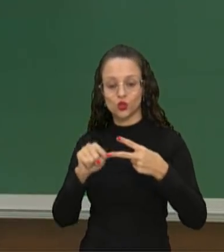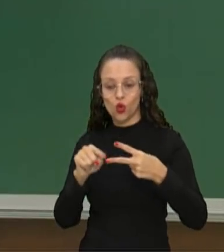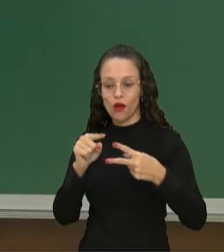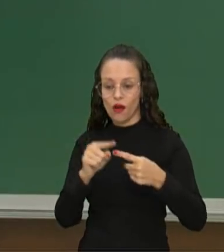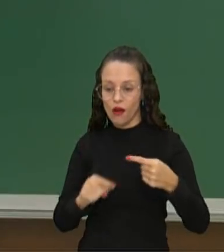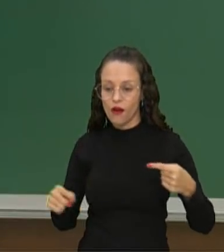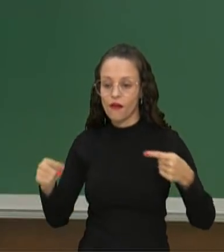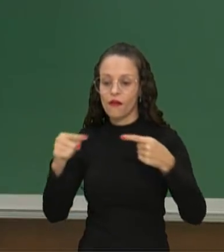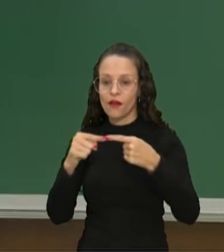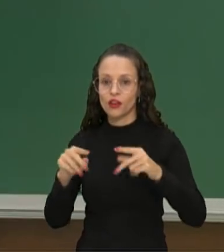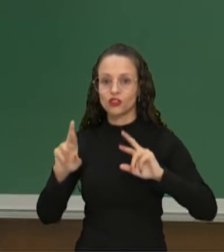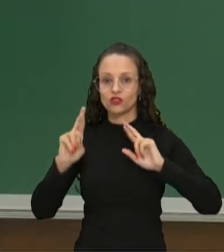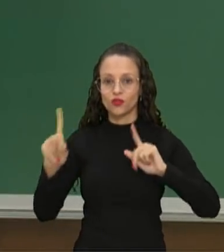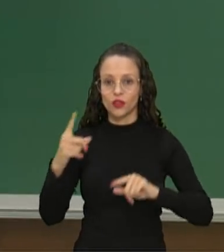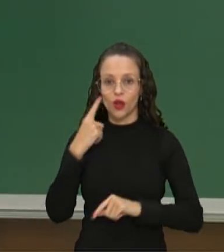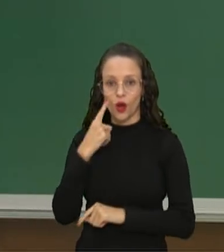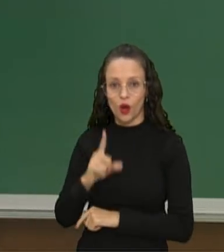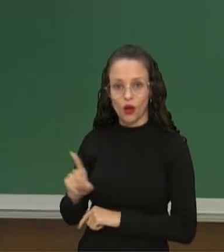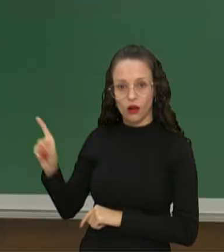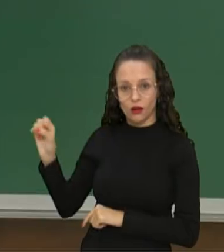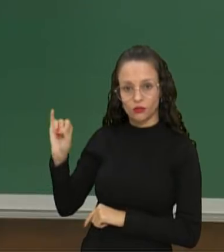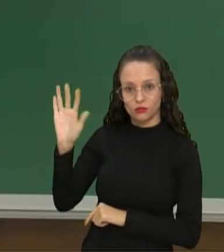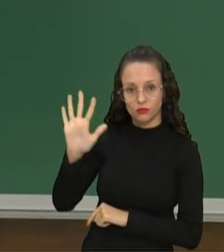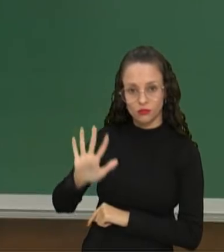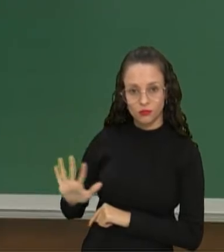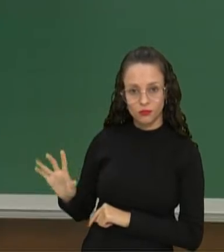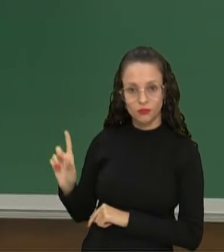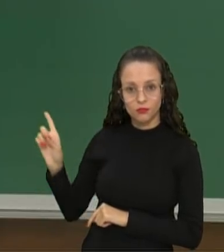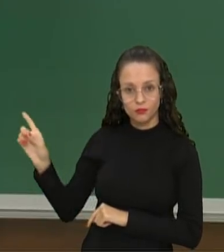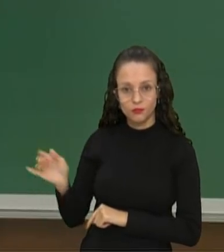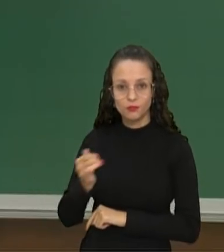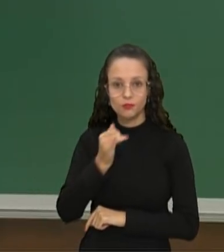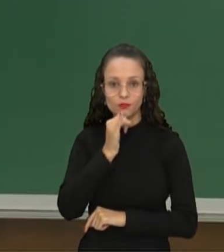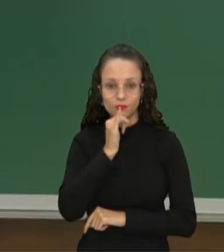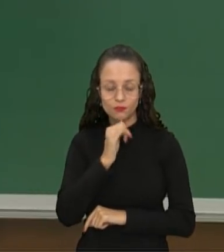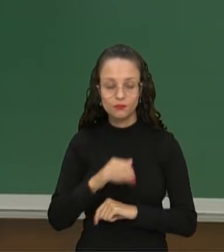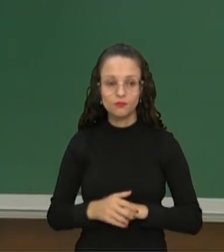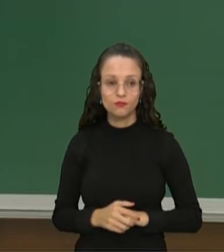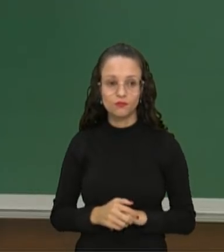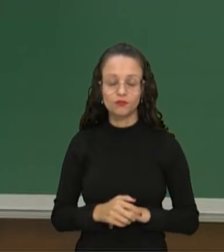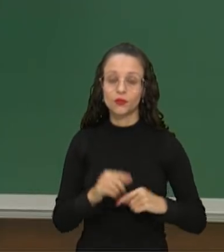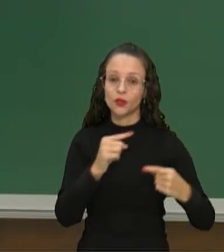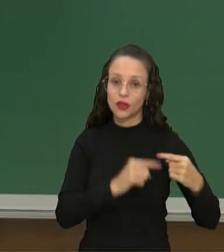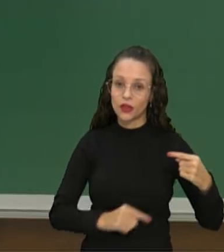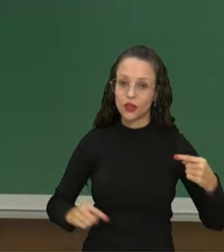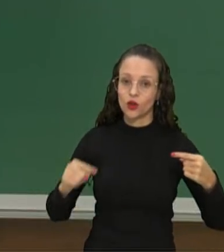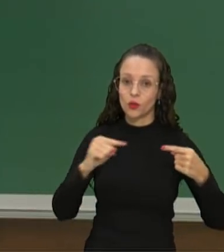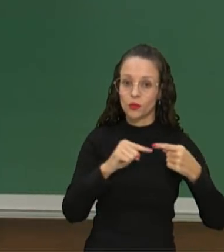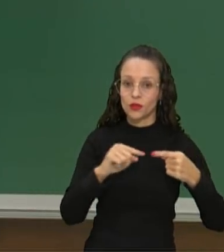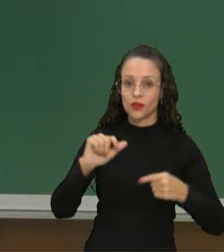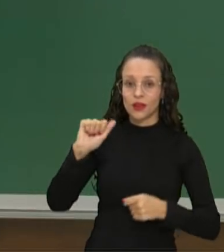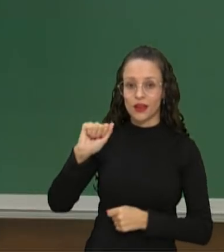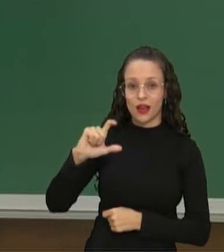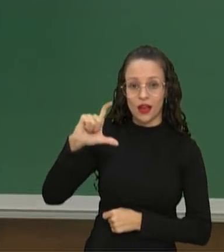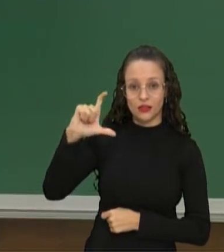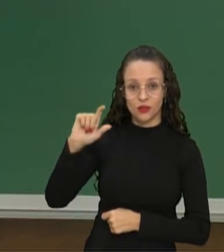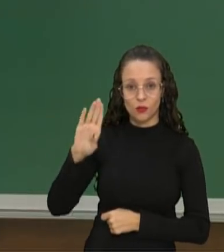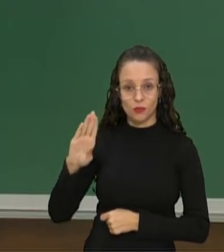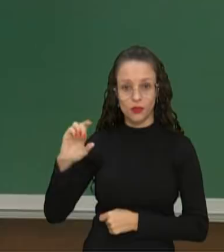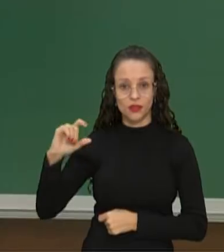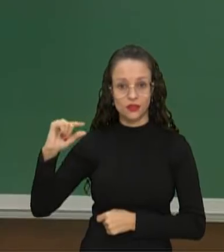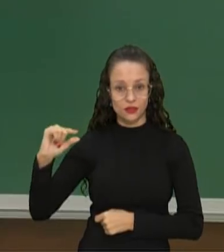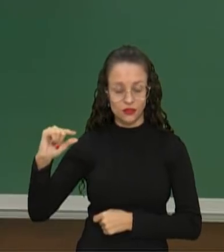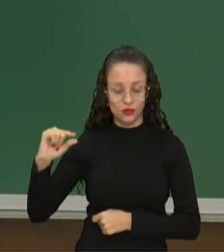recombinantes diferentes. Então, olhem o desenho ali de volta. Nesse caso do exemplo, eu tenho o recombinante azão-bezinho e eu